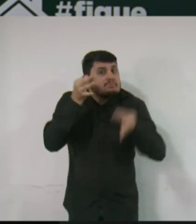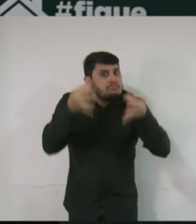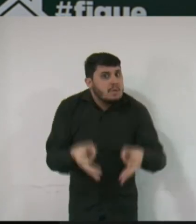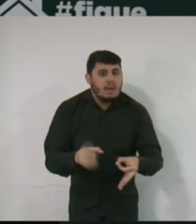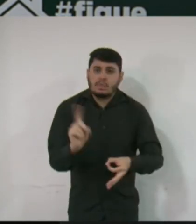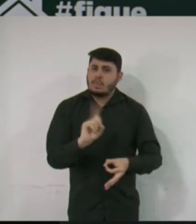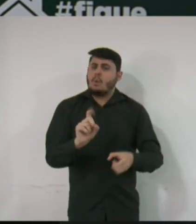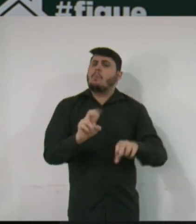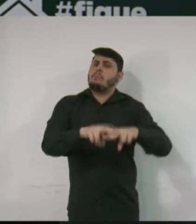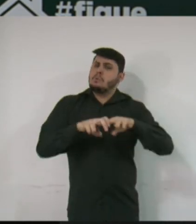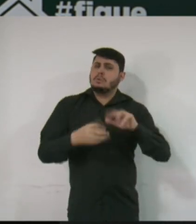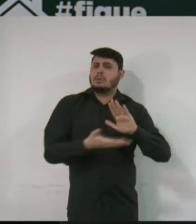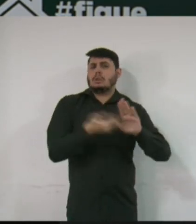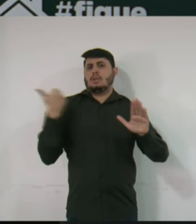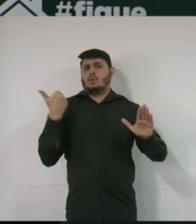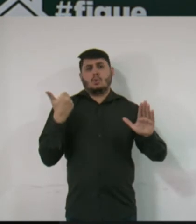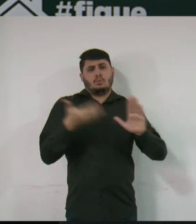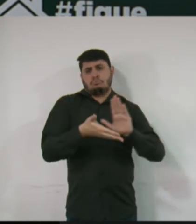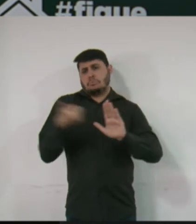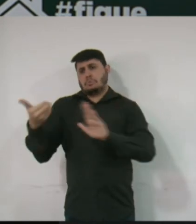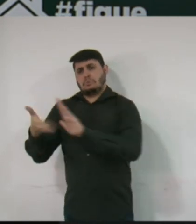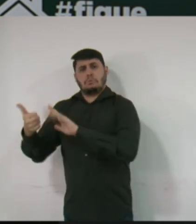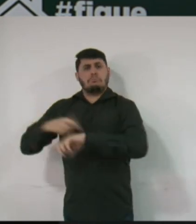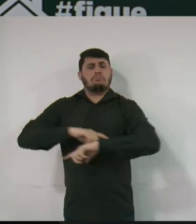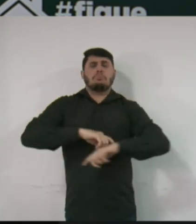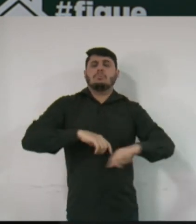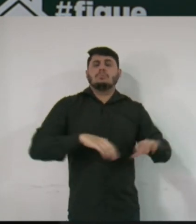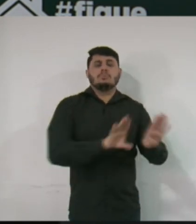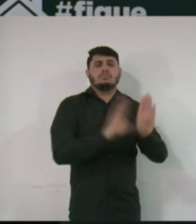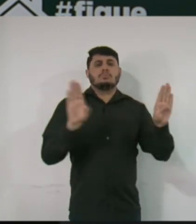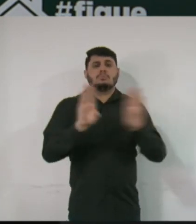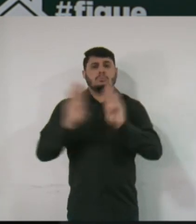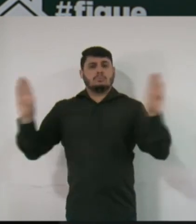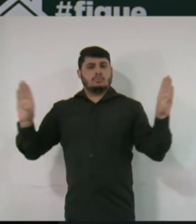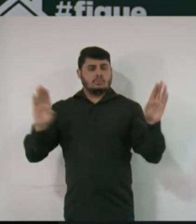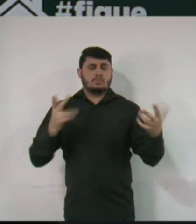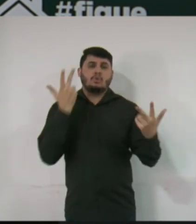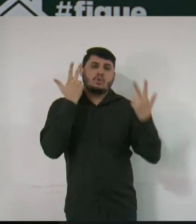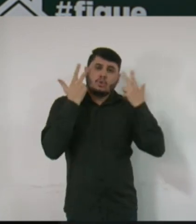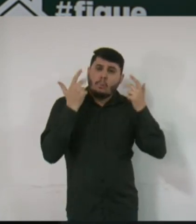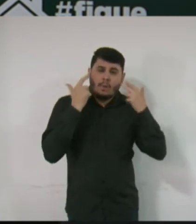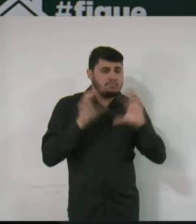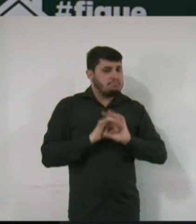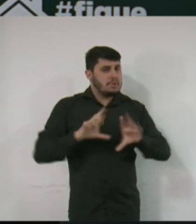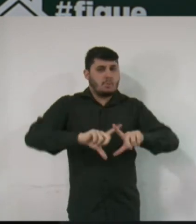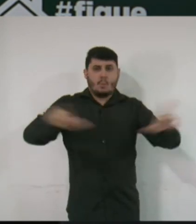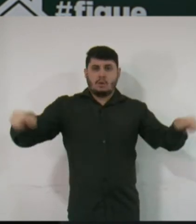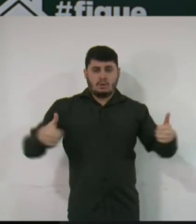Então, esses testes iniciaram na sexta, terminaram-se no sábado, e foi basicamente isto.